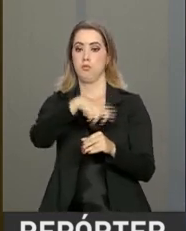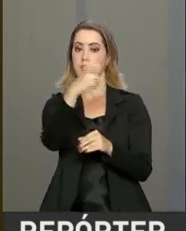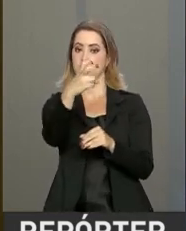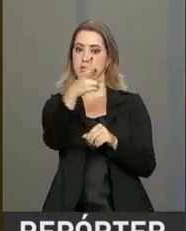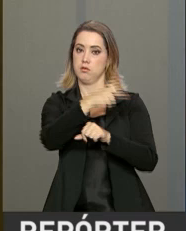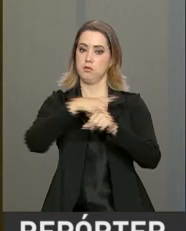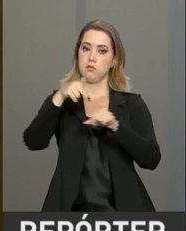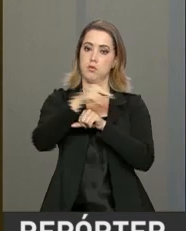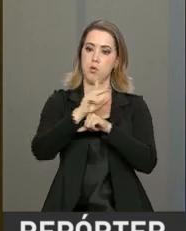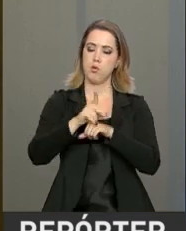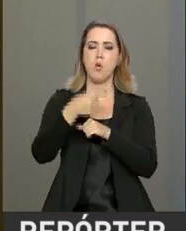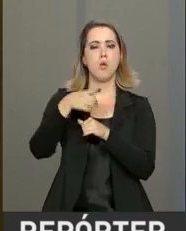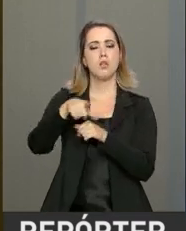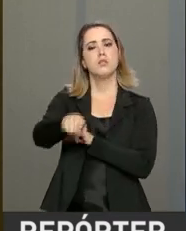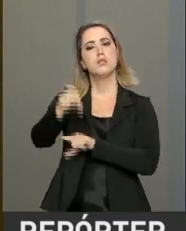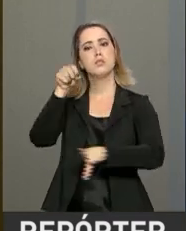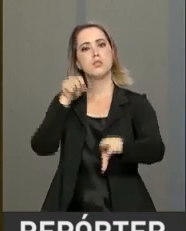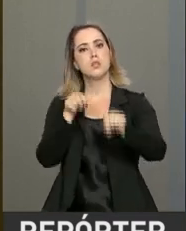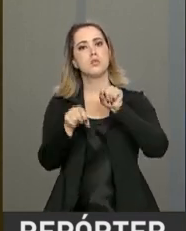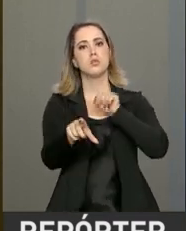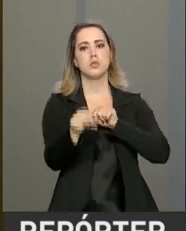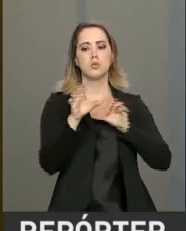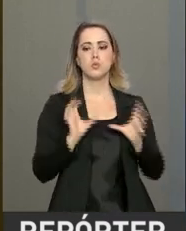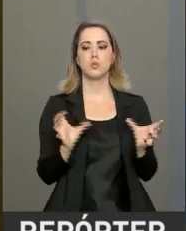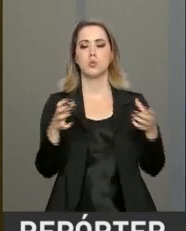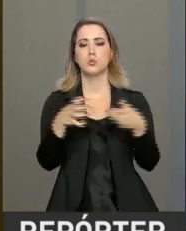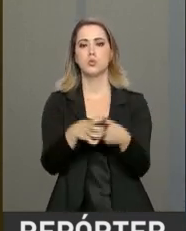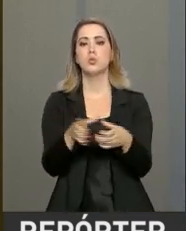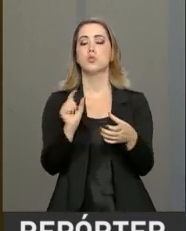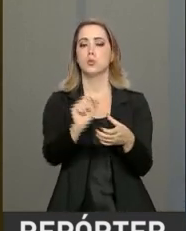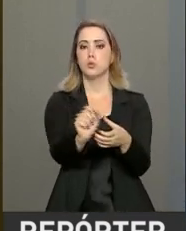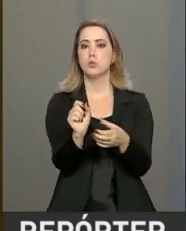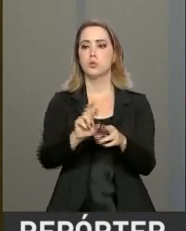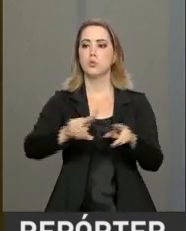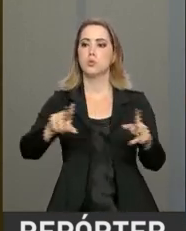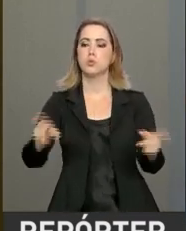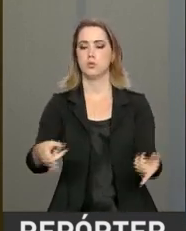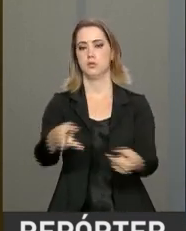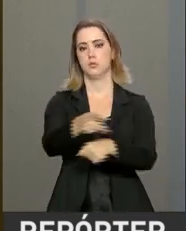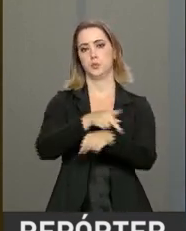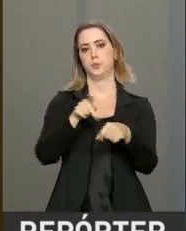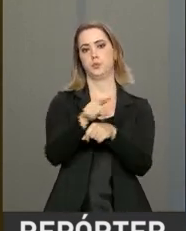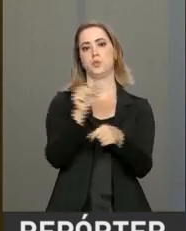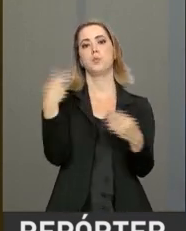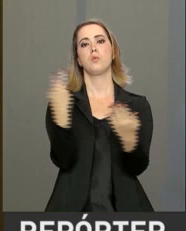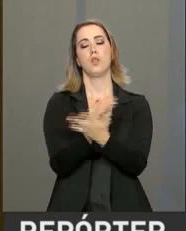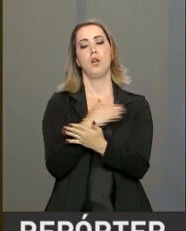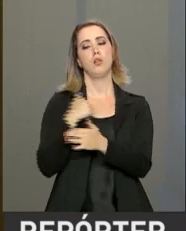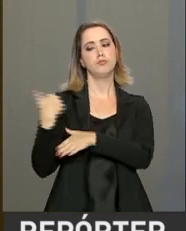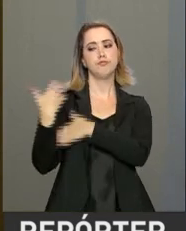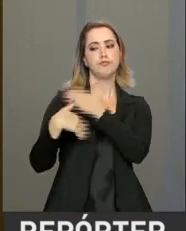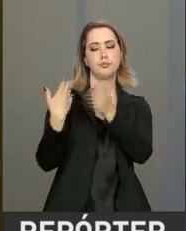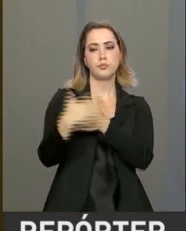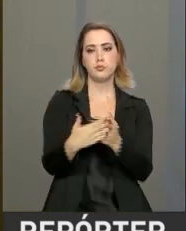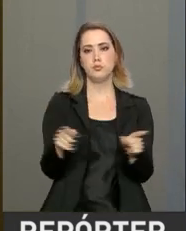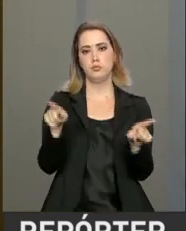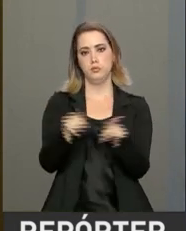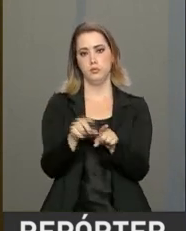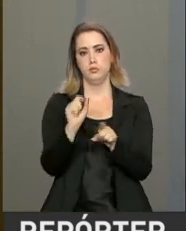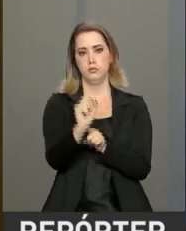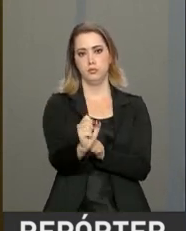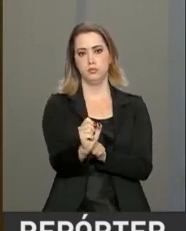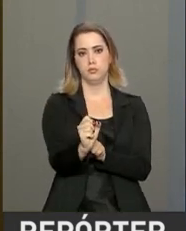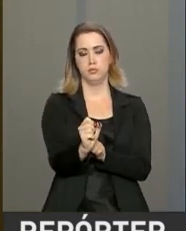no processo decisório das agências multilaterais. O que se conseguiu desde então? O que se conseguiu